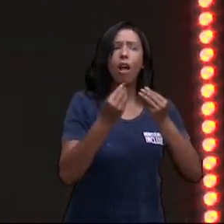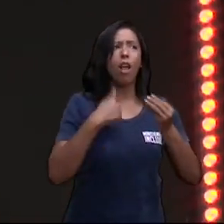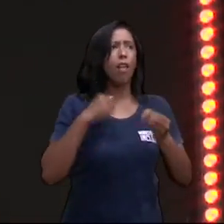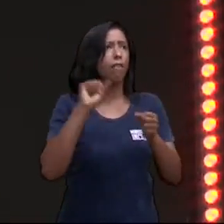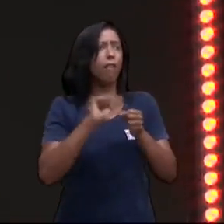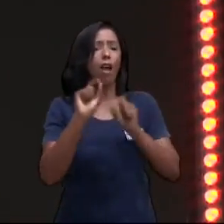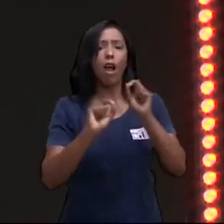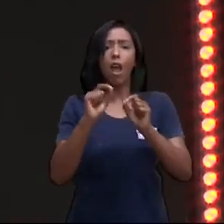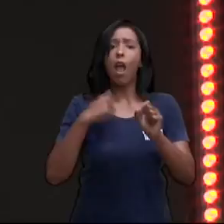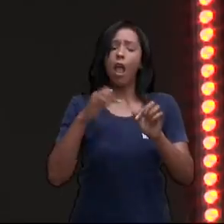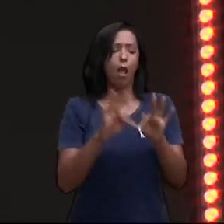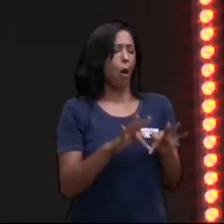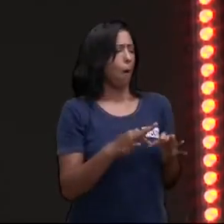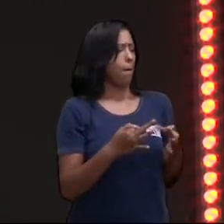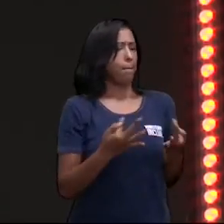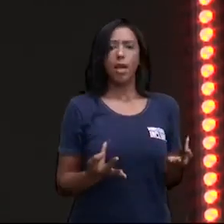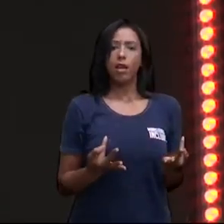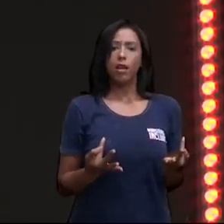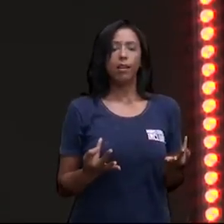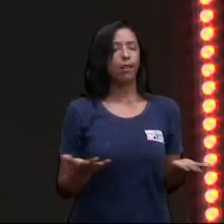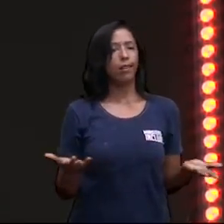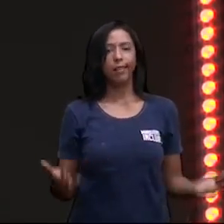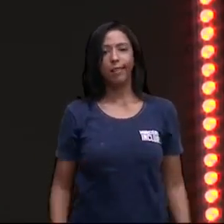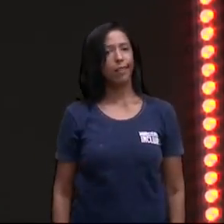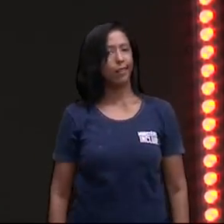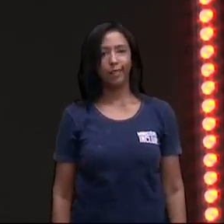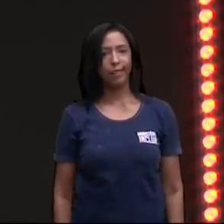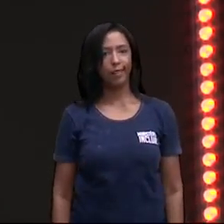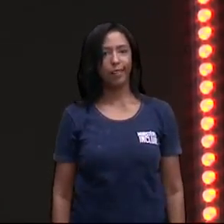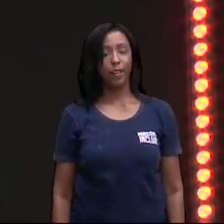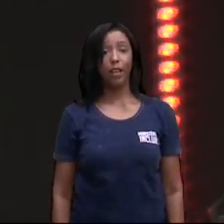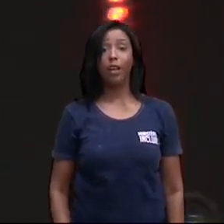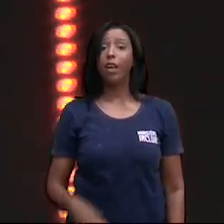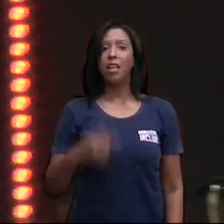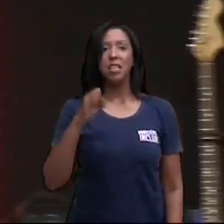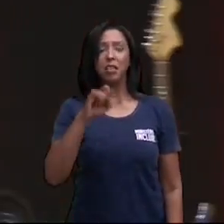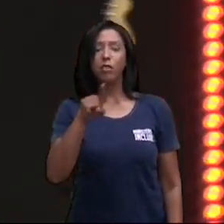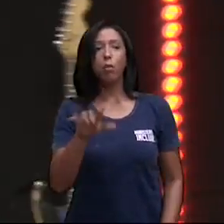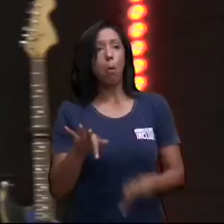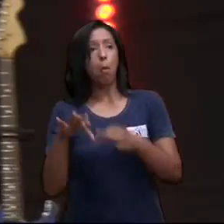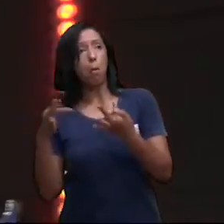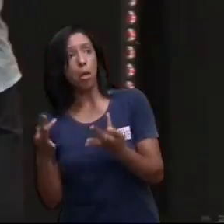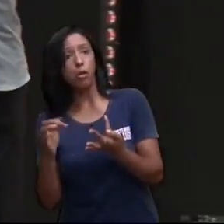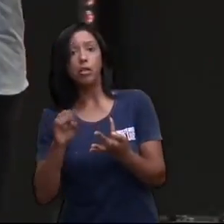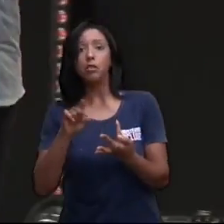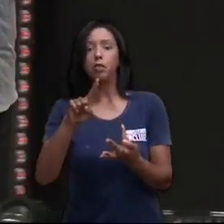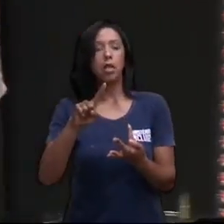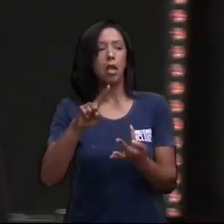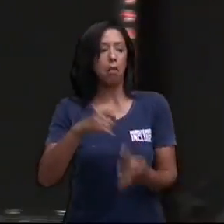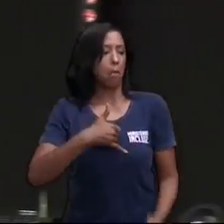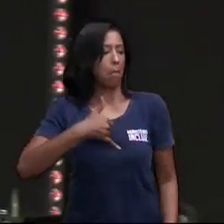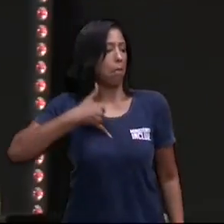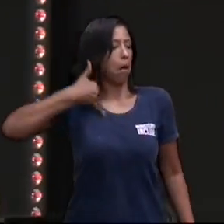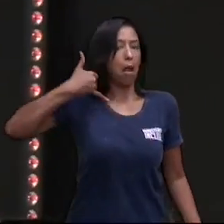porque eu sou muito humilde não arrogância me te dei não tem nada a ver com o que as pessoas